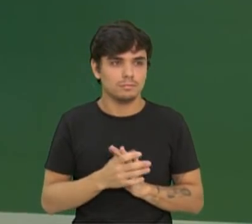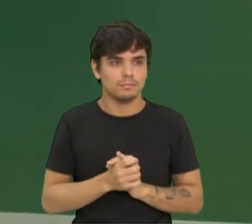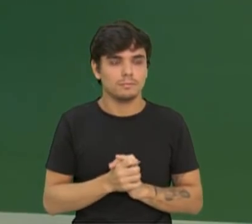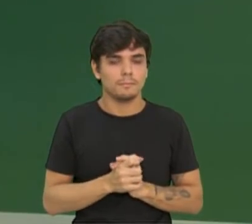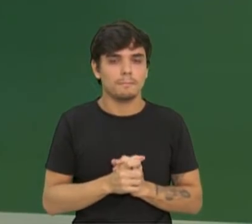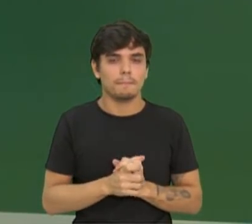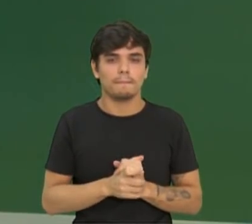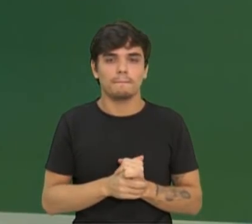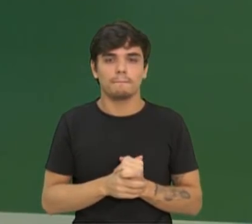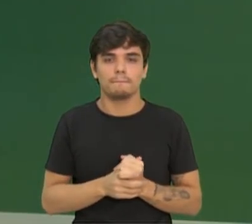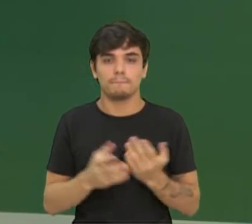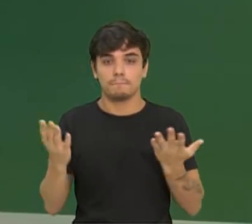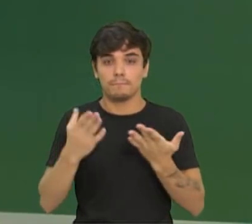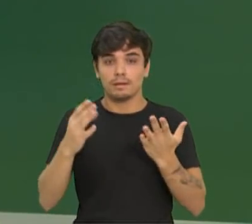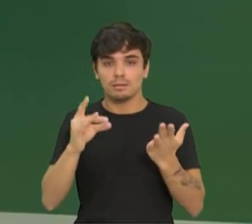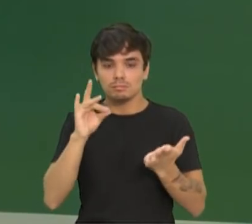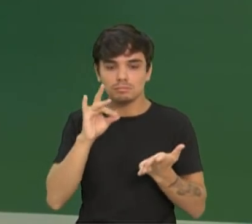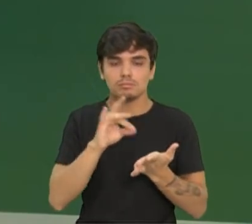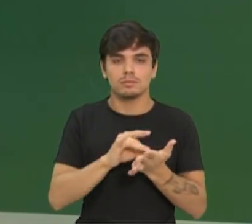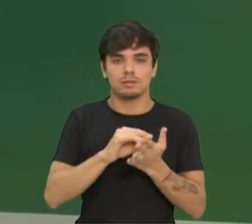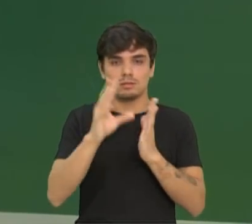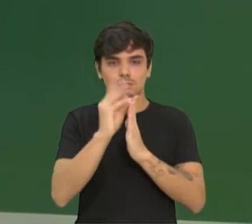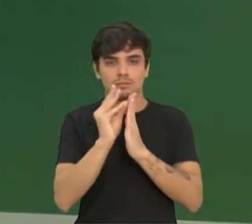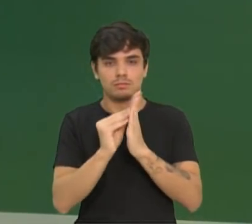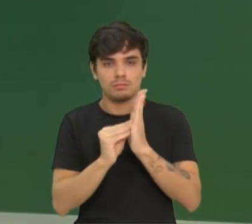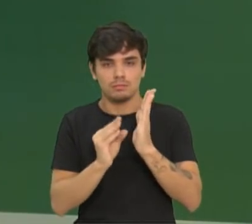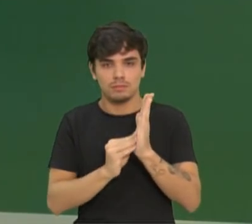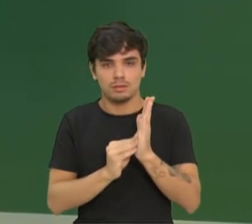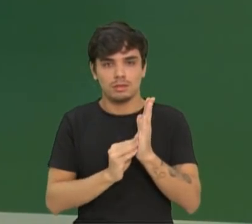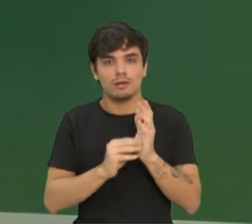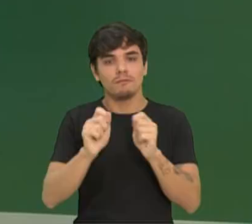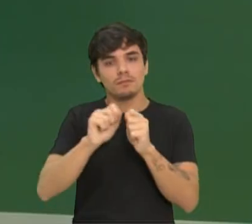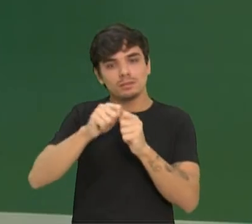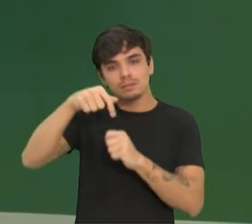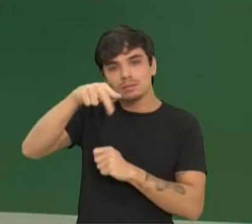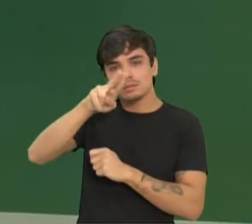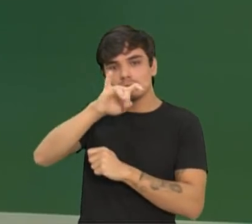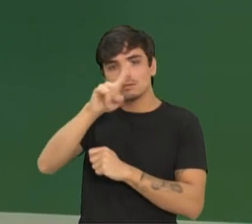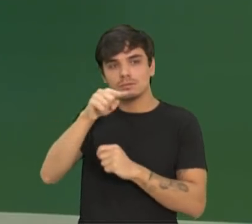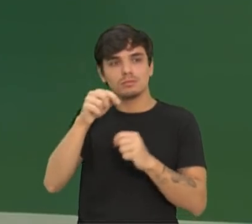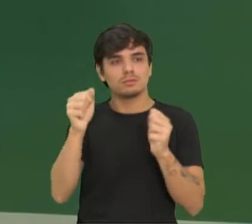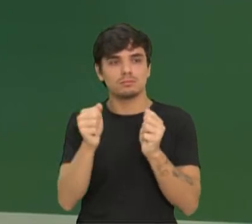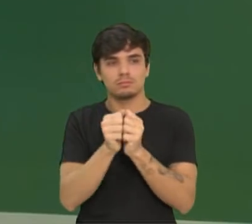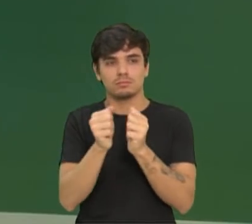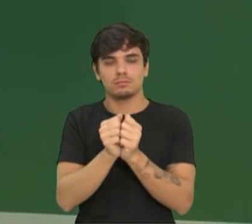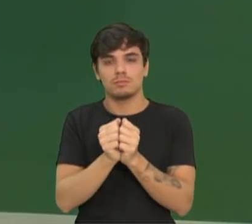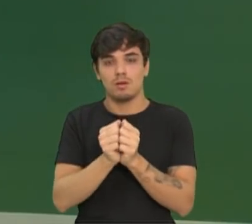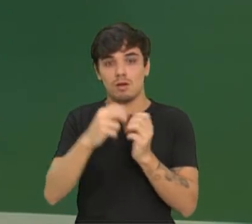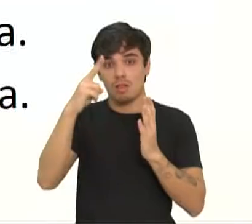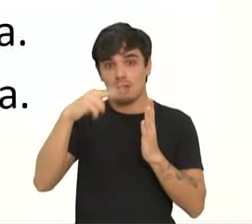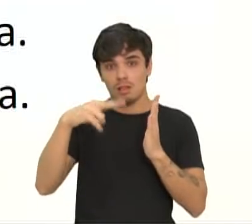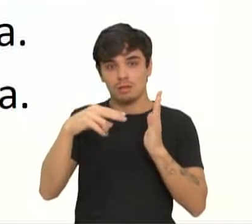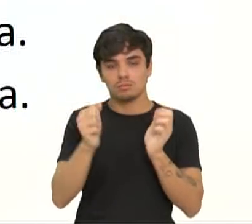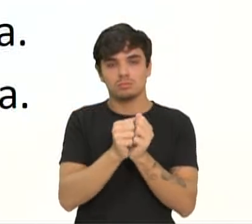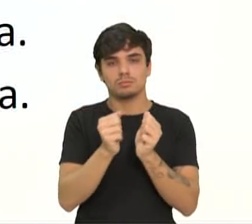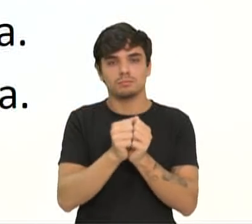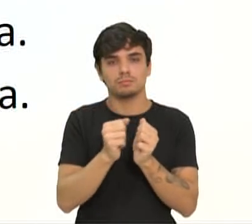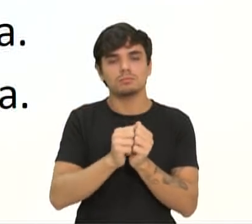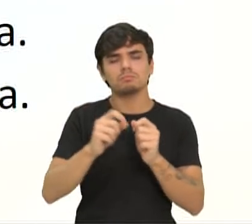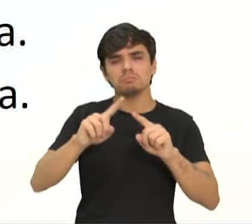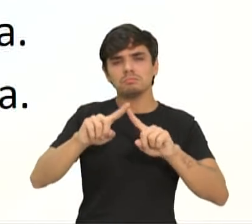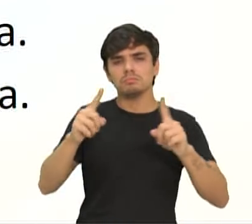Vamos concretizar esse conteúdo que vimos fazendo um quiz juntos. Leia comigo esse trecho.